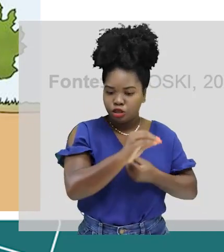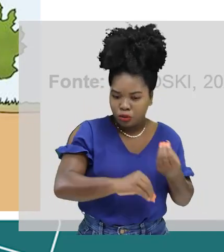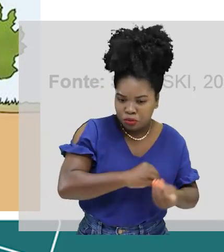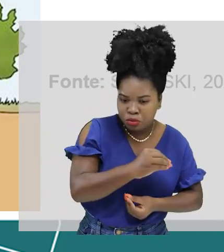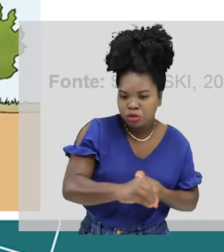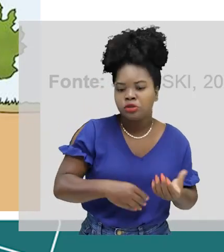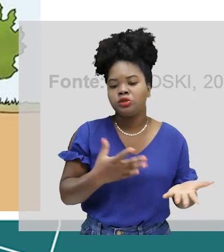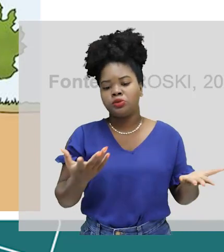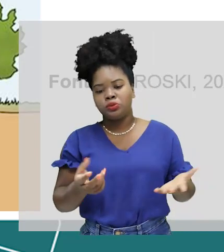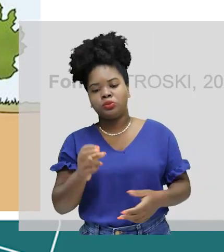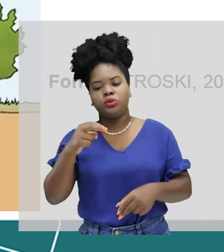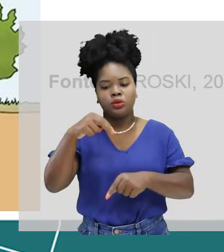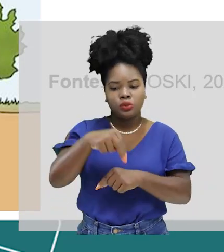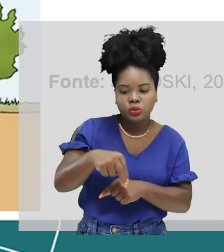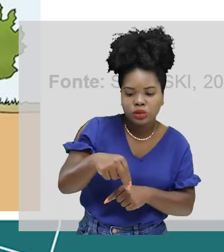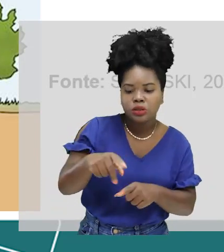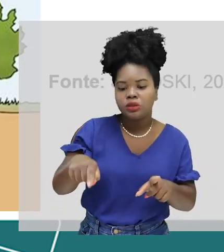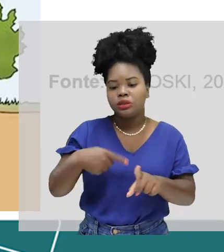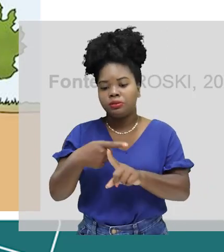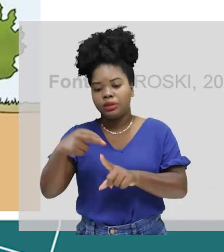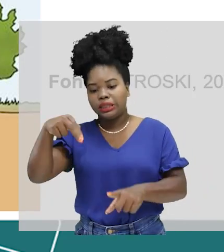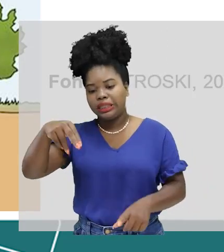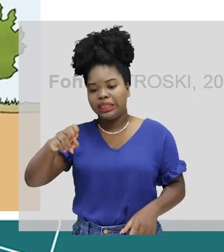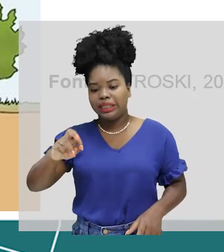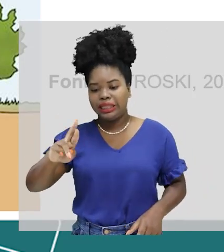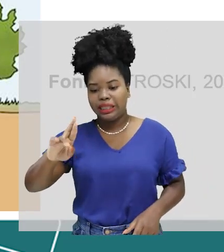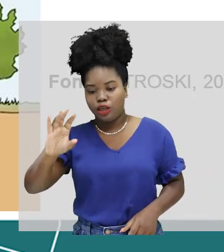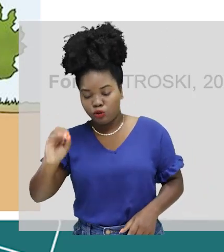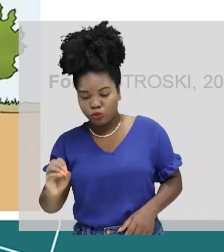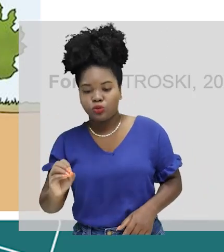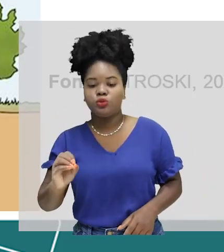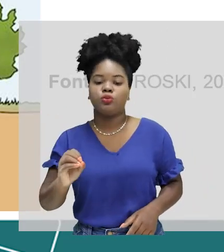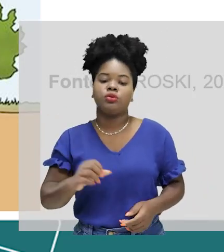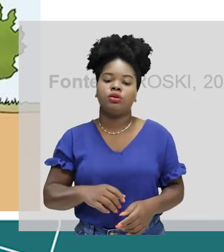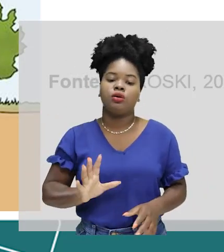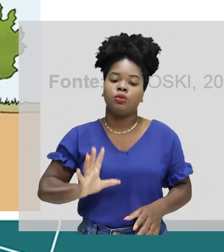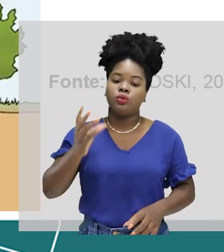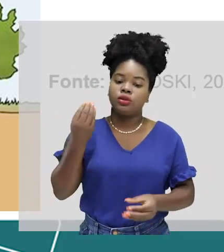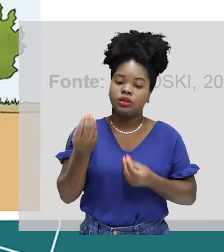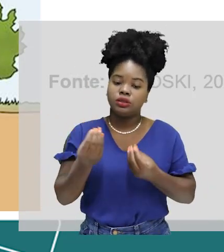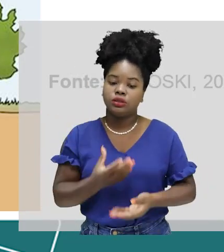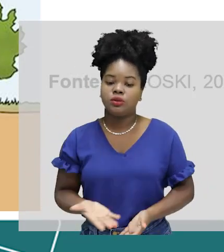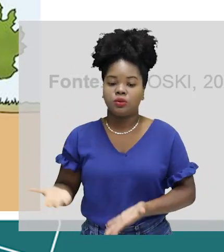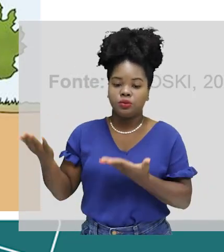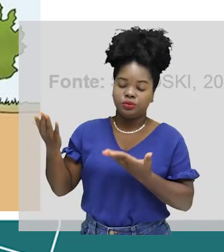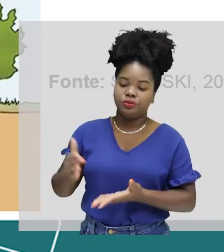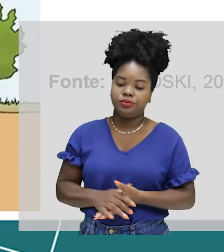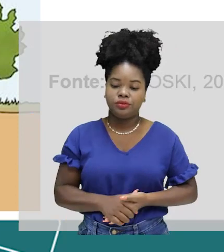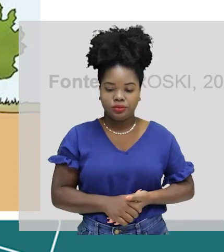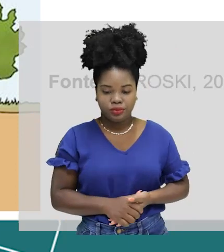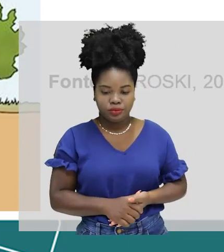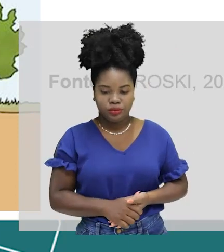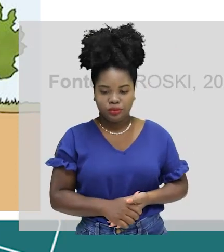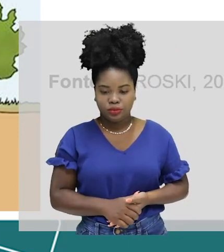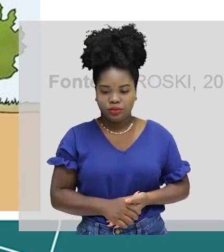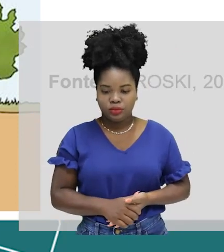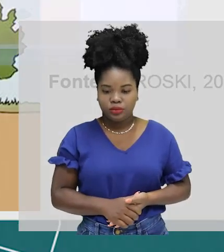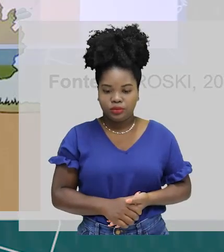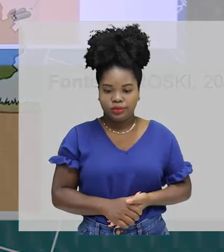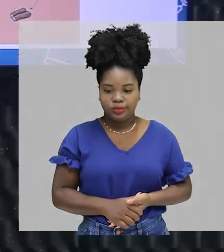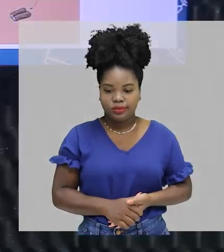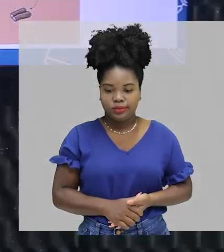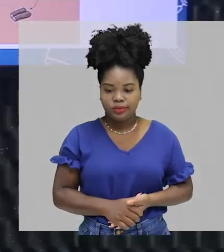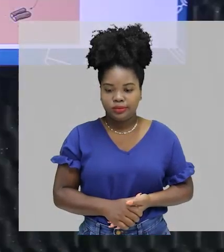do nitrogênio com o nêutron ou neutrino, ele acontece na estratosfera, tudo bem? E